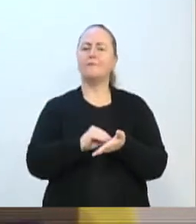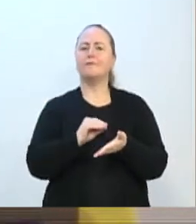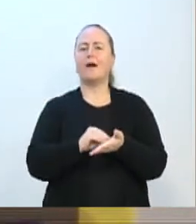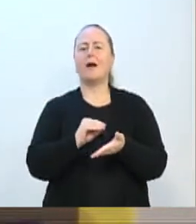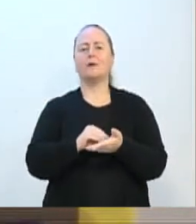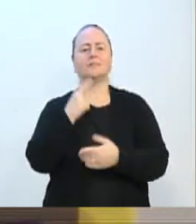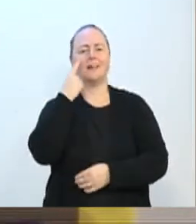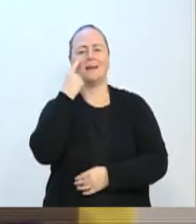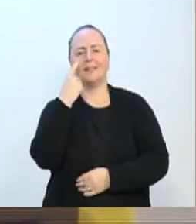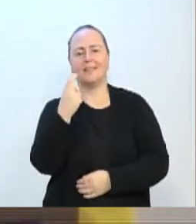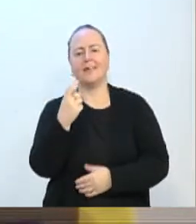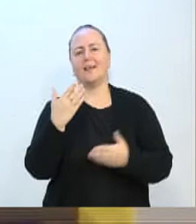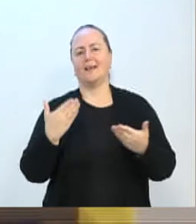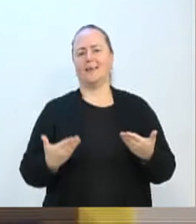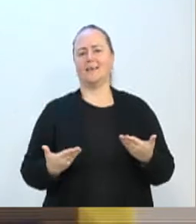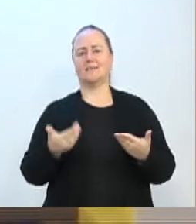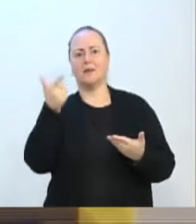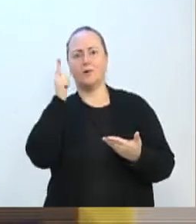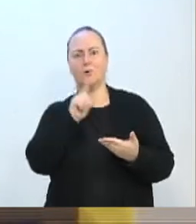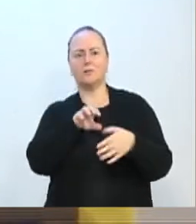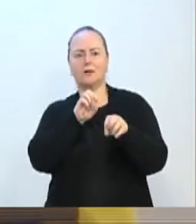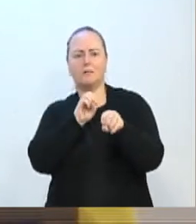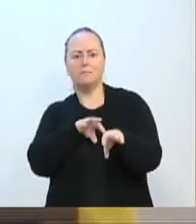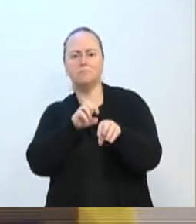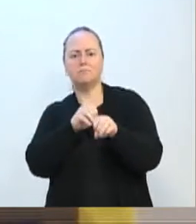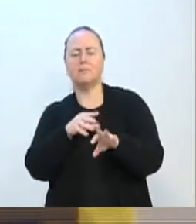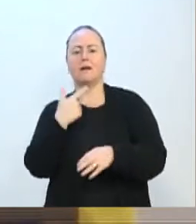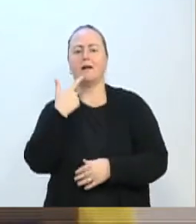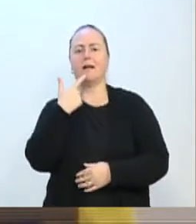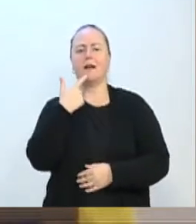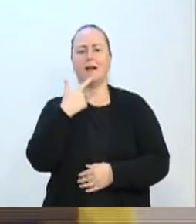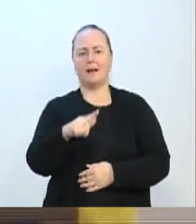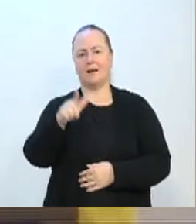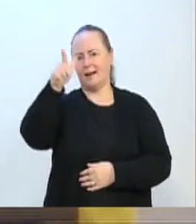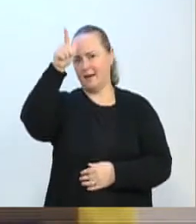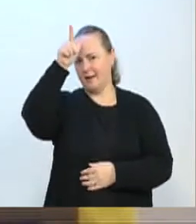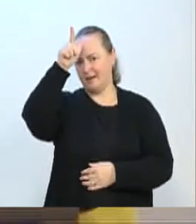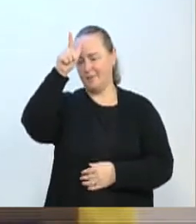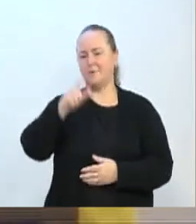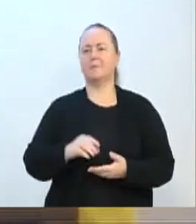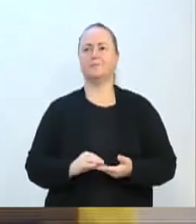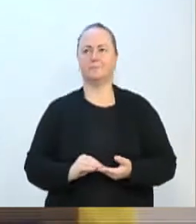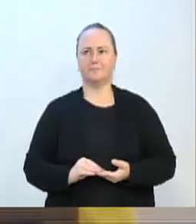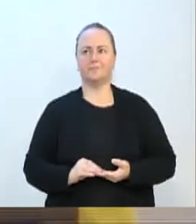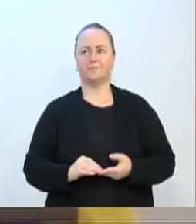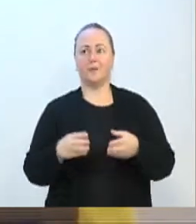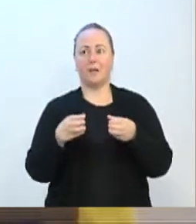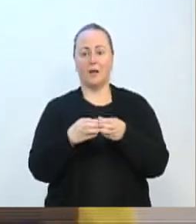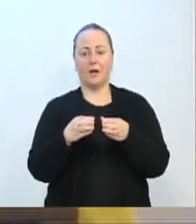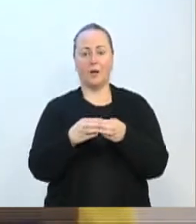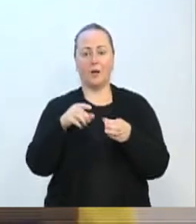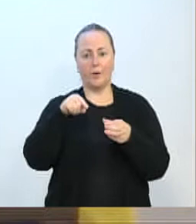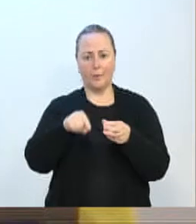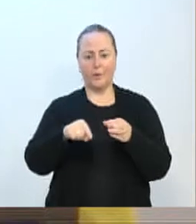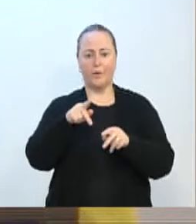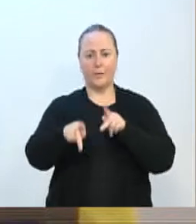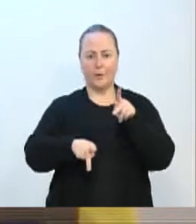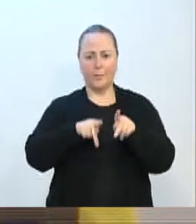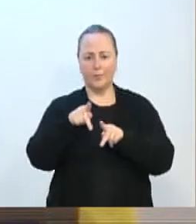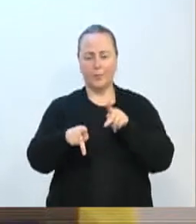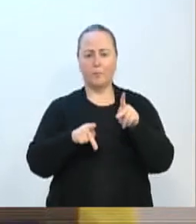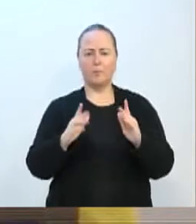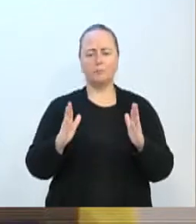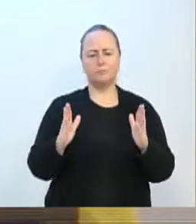ou no ensino da língua alemã para as novas gerações. E essa população mais idosa está mais ou menos nessa